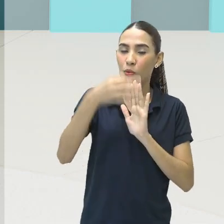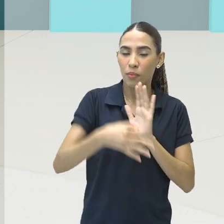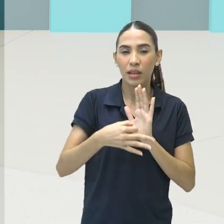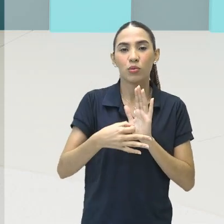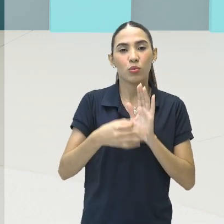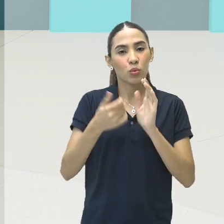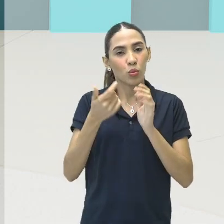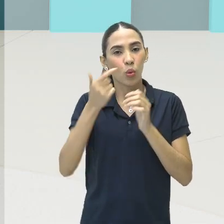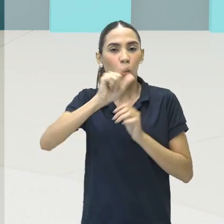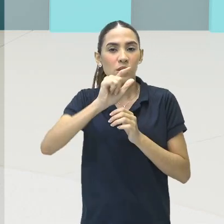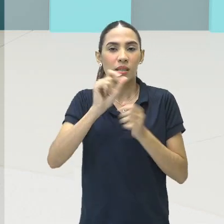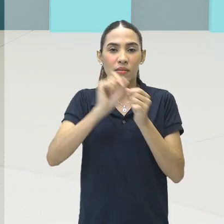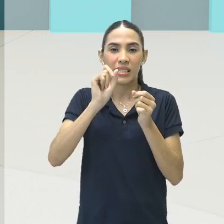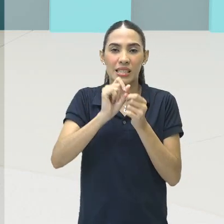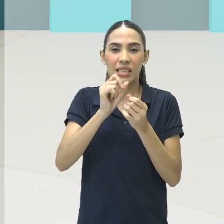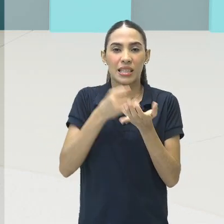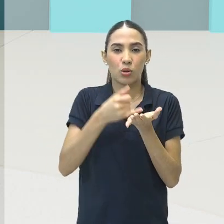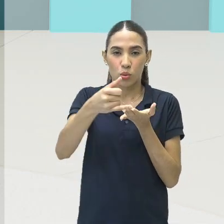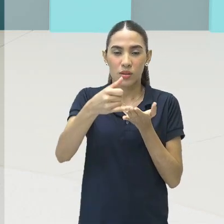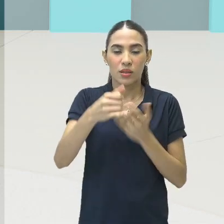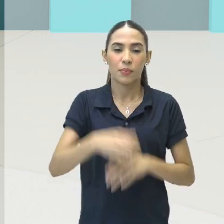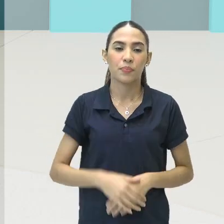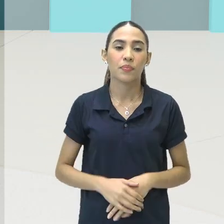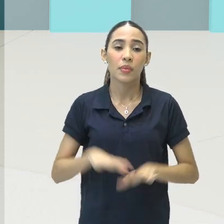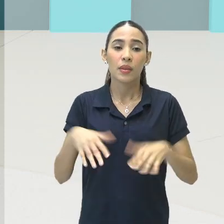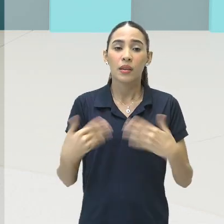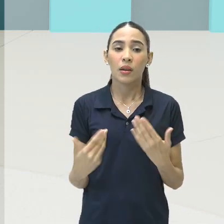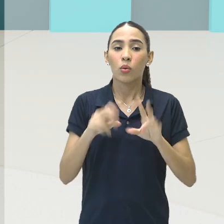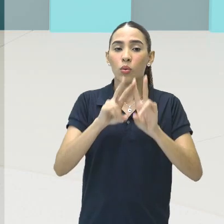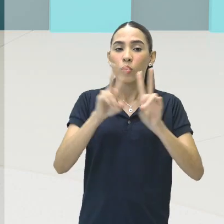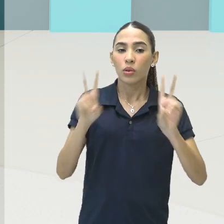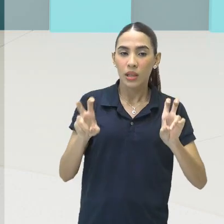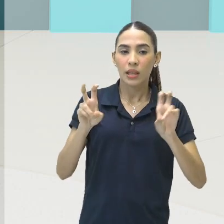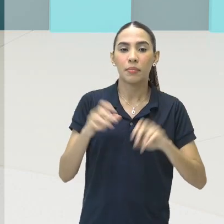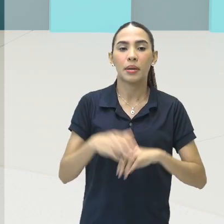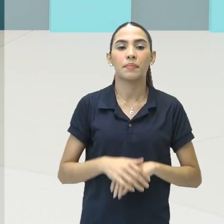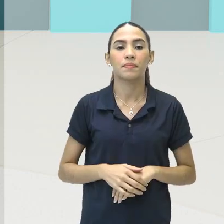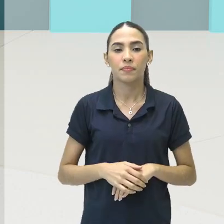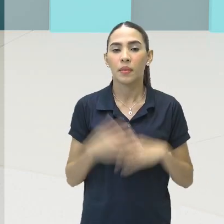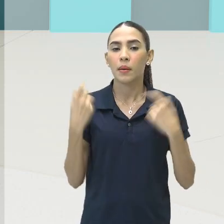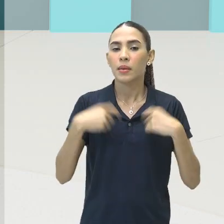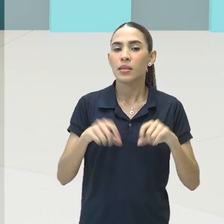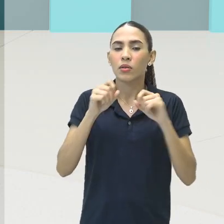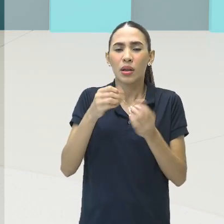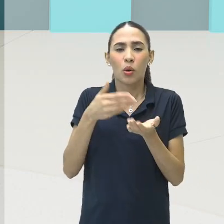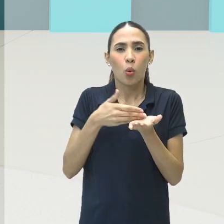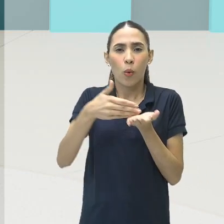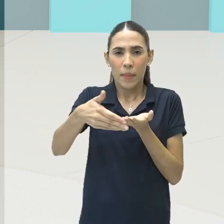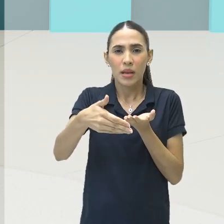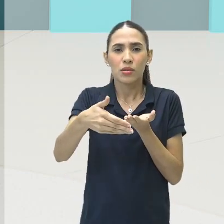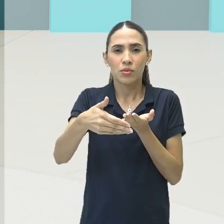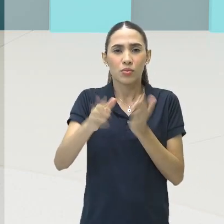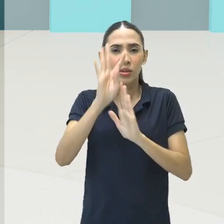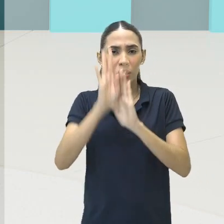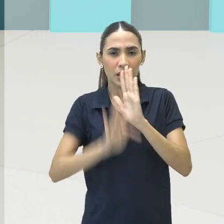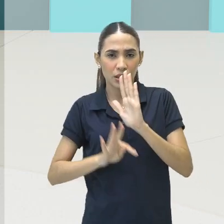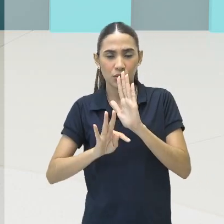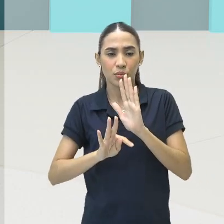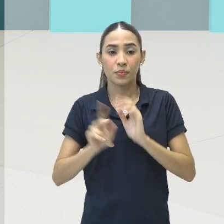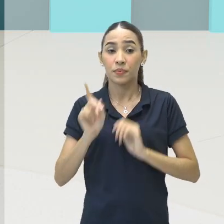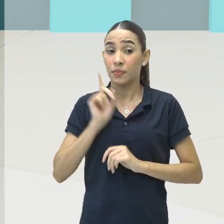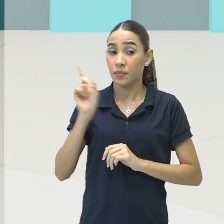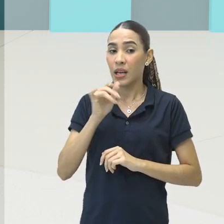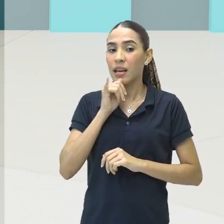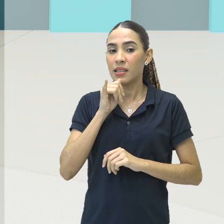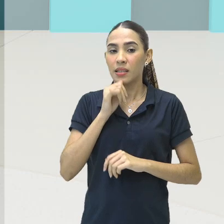lá a minha introdução, tá bom? Então, ó, o tema e tese, eles devem vir na introdução do texto dissertativo argumentativo. Olha só